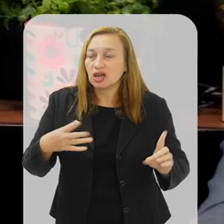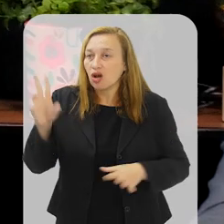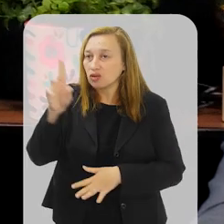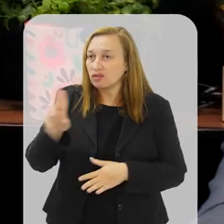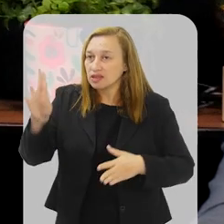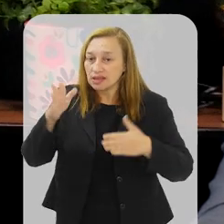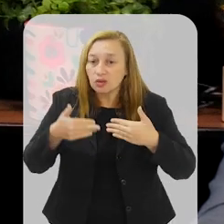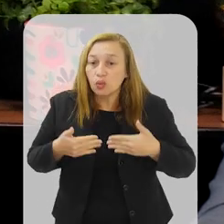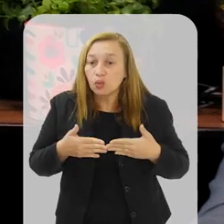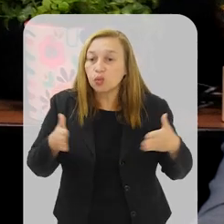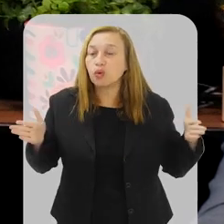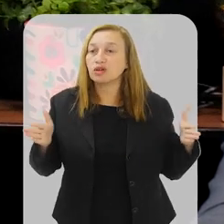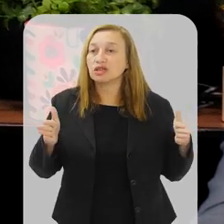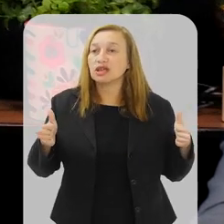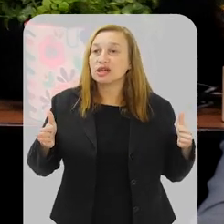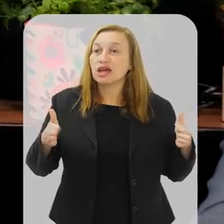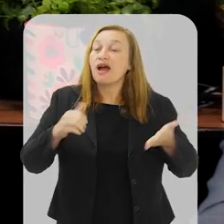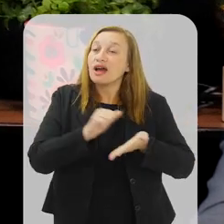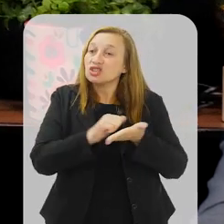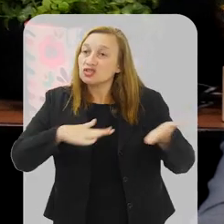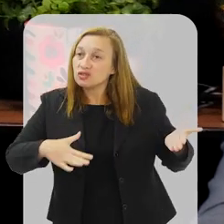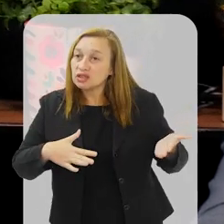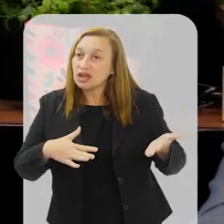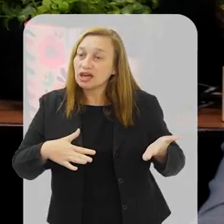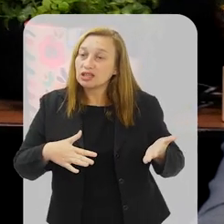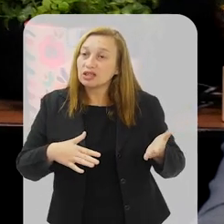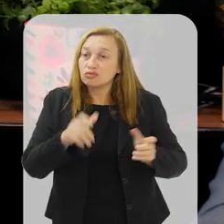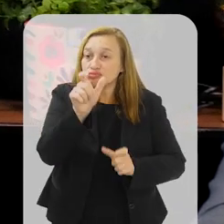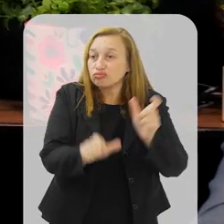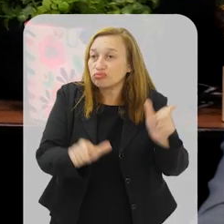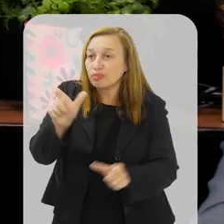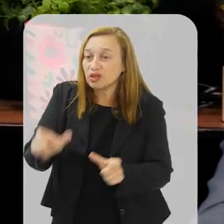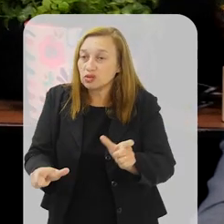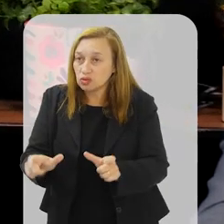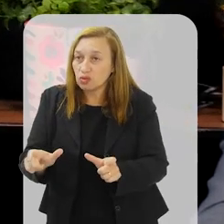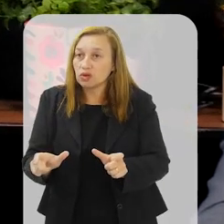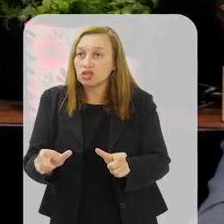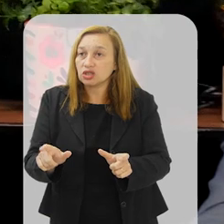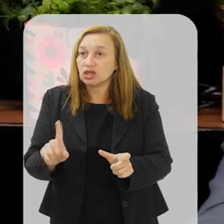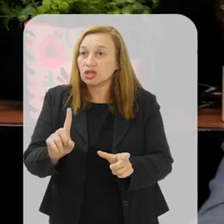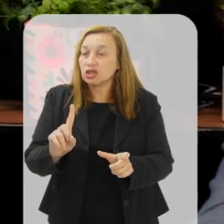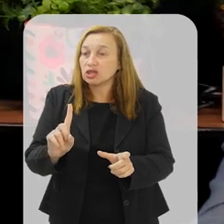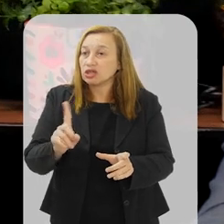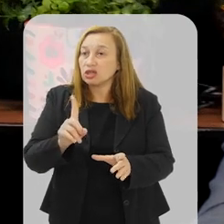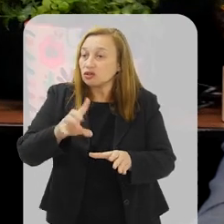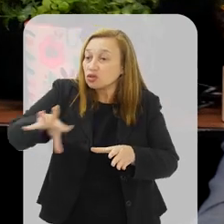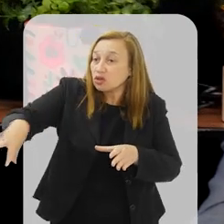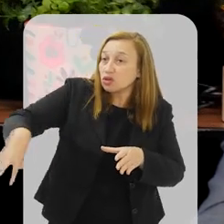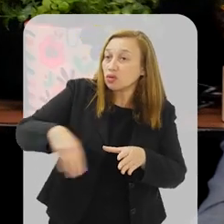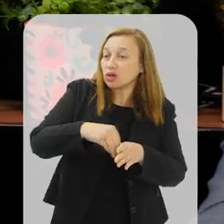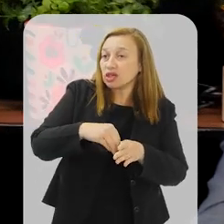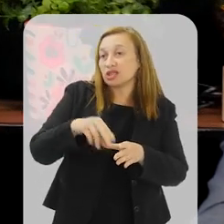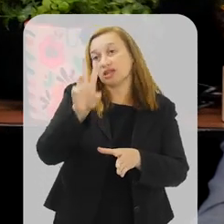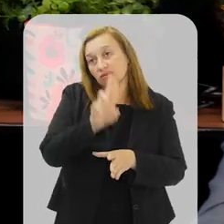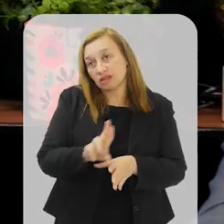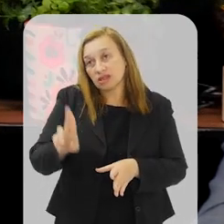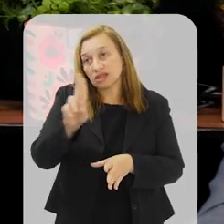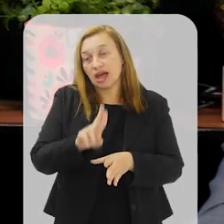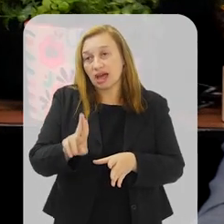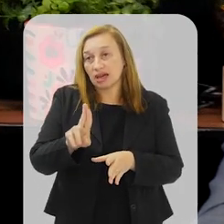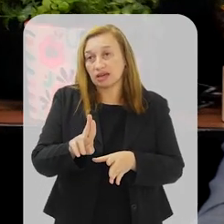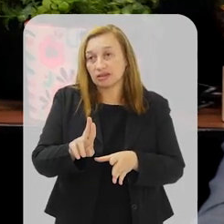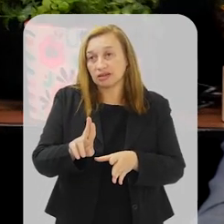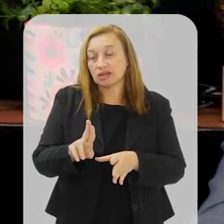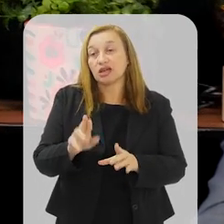é a universidade Abrir suas portas atividades que ela faz com pessoas que em tese não estão nos Bancos das